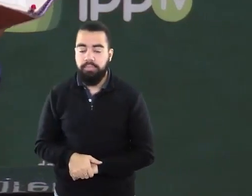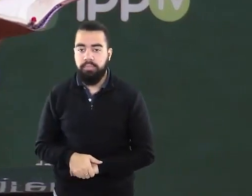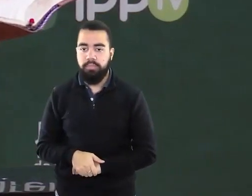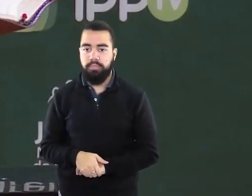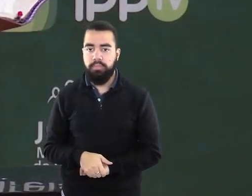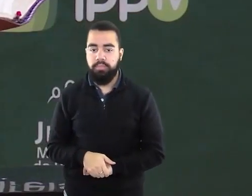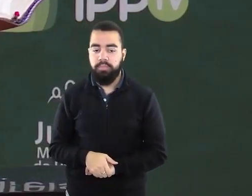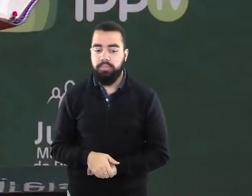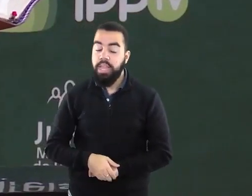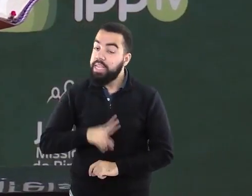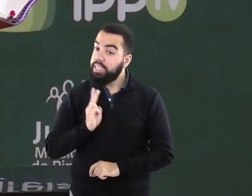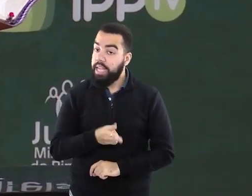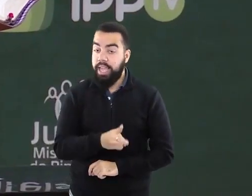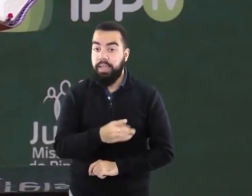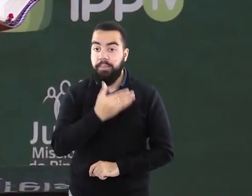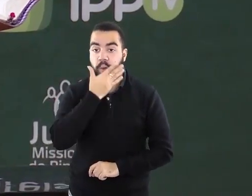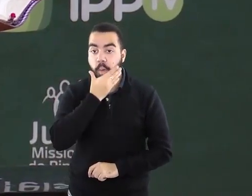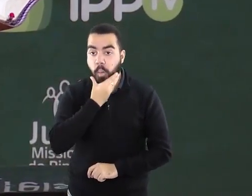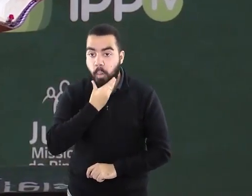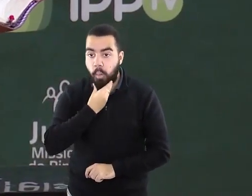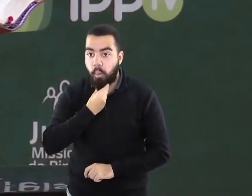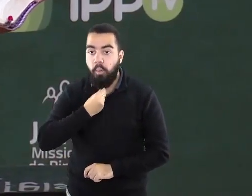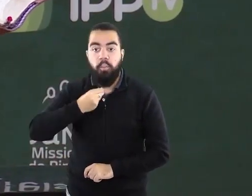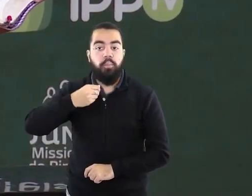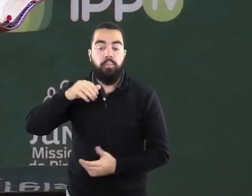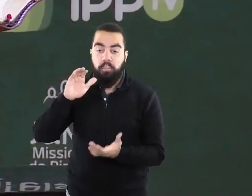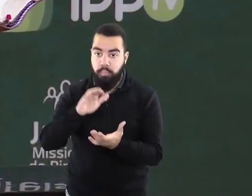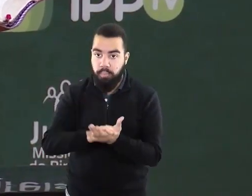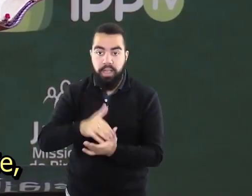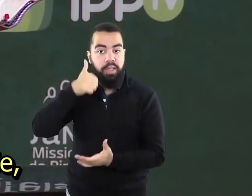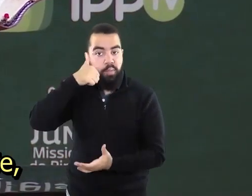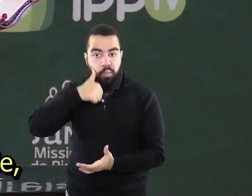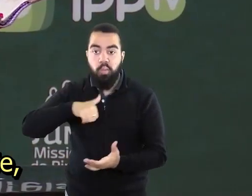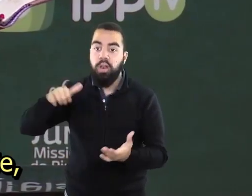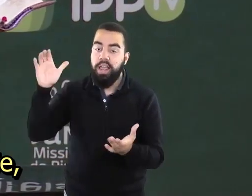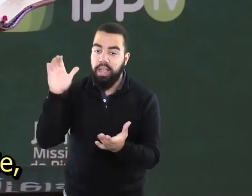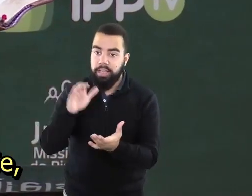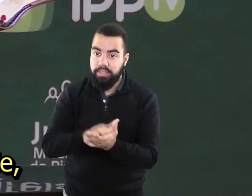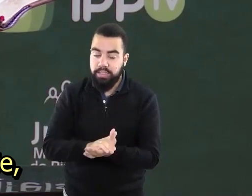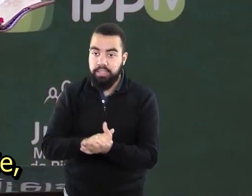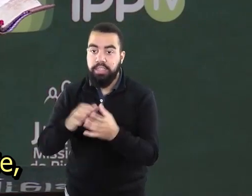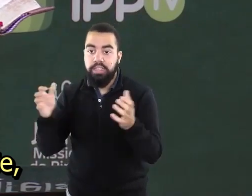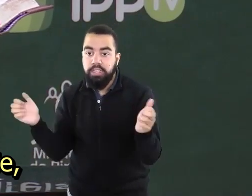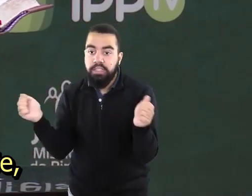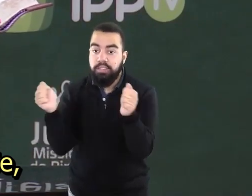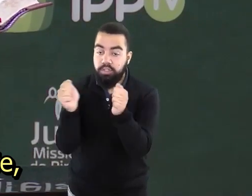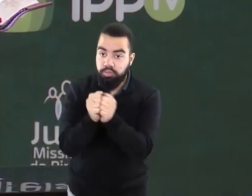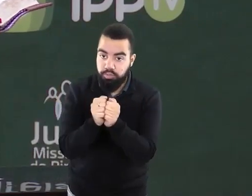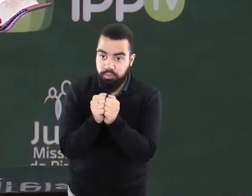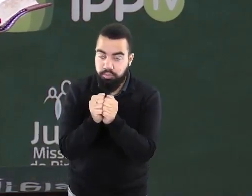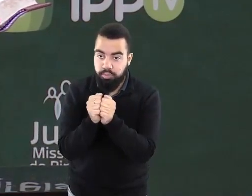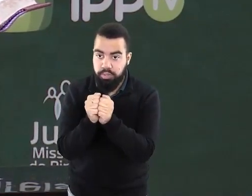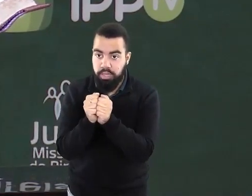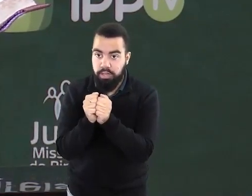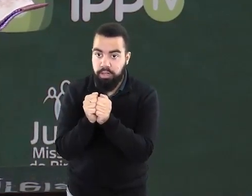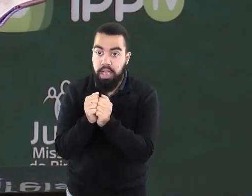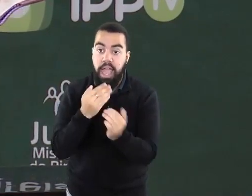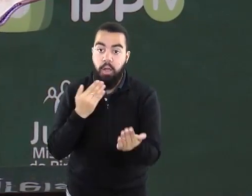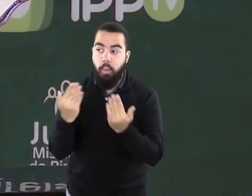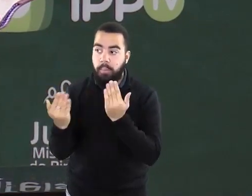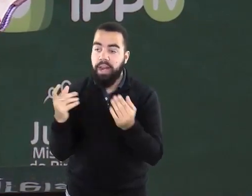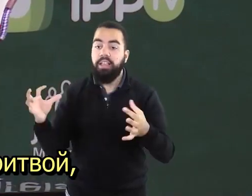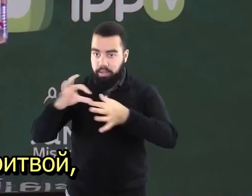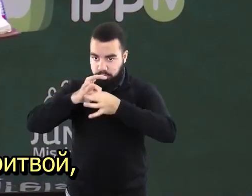momento em que marido e mulher são um só corpo, uma só carne, machucar a esposa é machucar a si. É